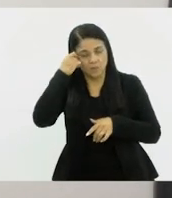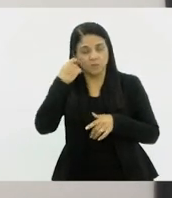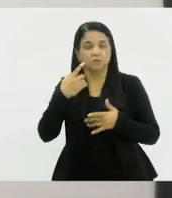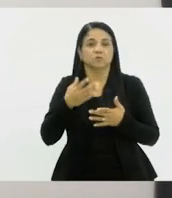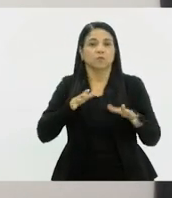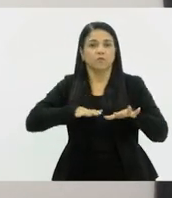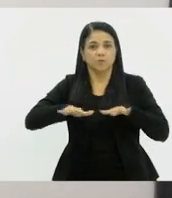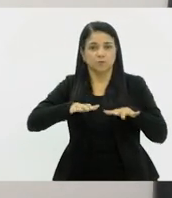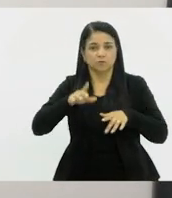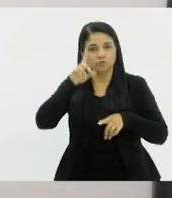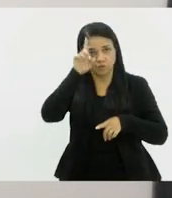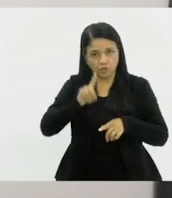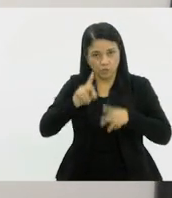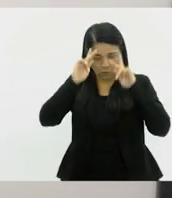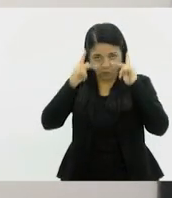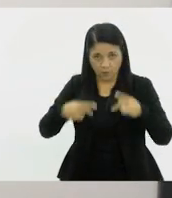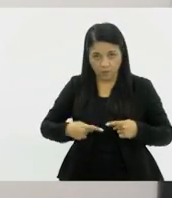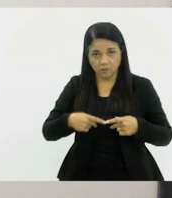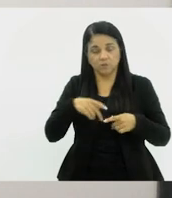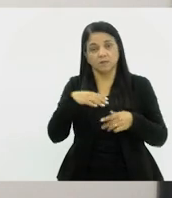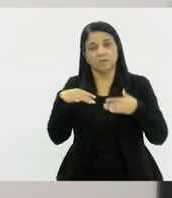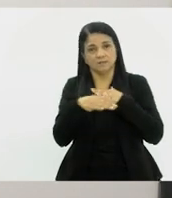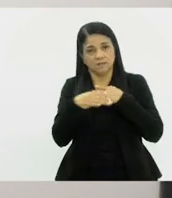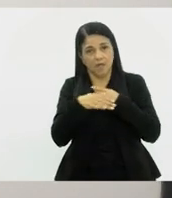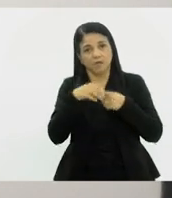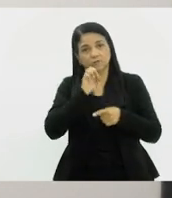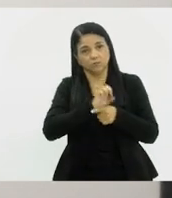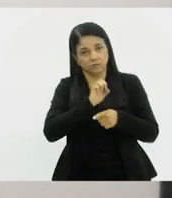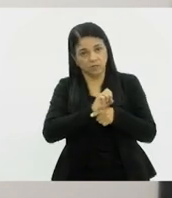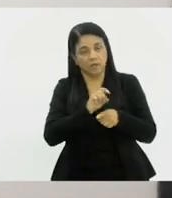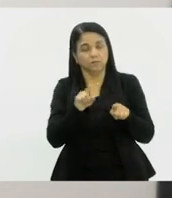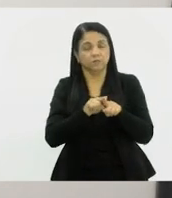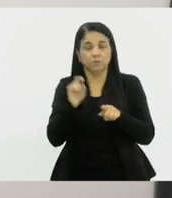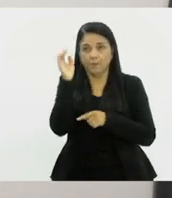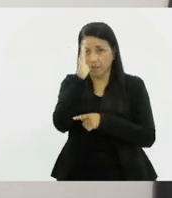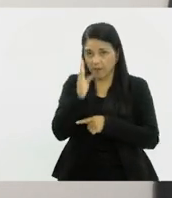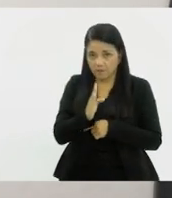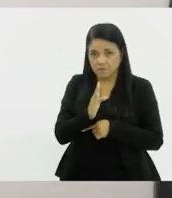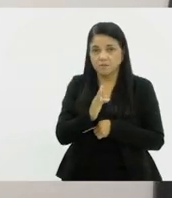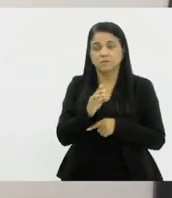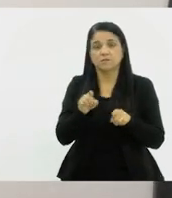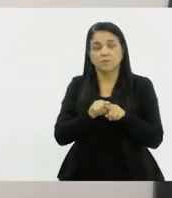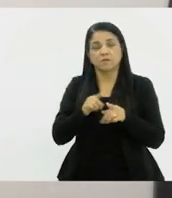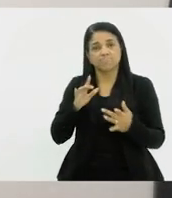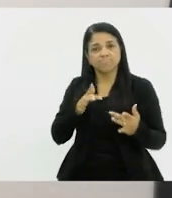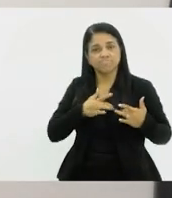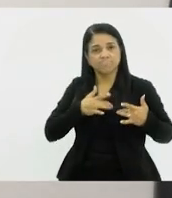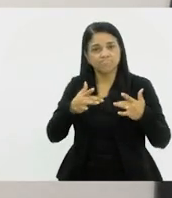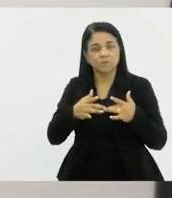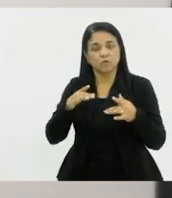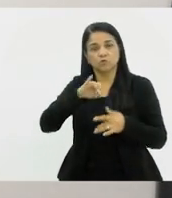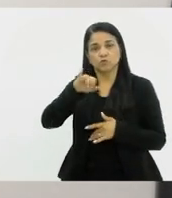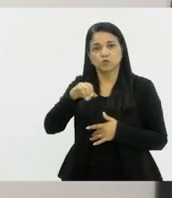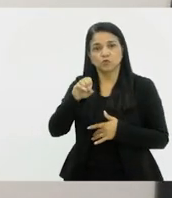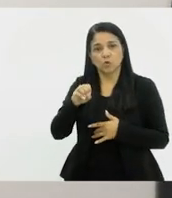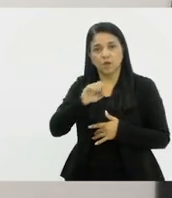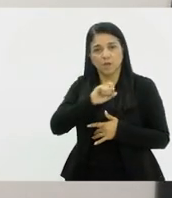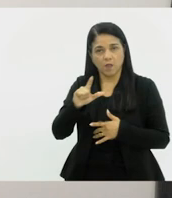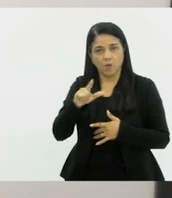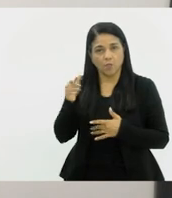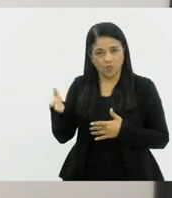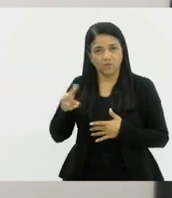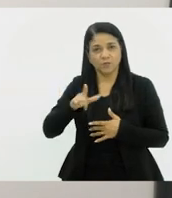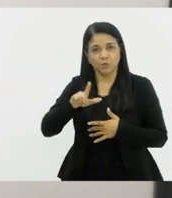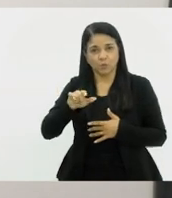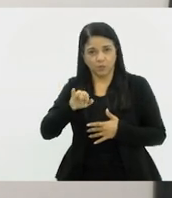humanos não só né da nossa cidade do estado mas do país se solidarizar com Joel e acho que precisava gastar